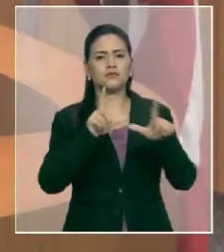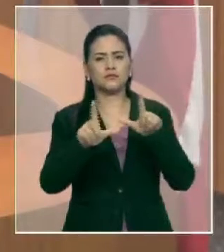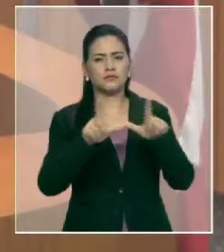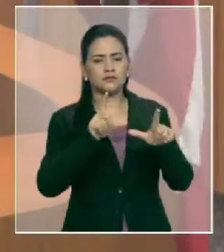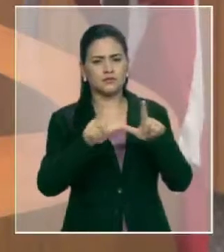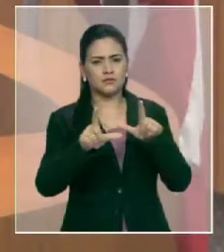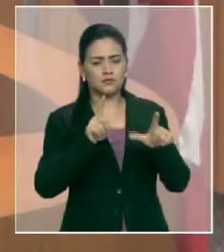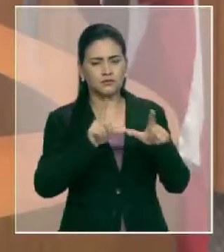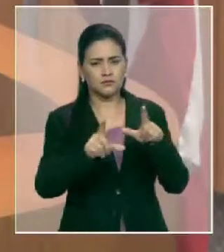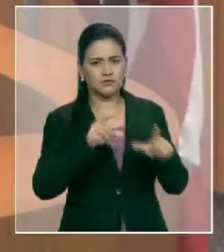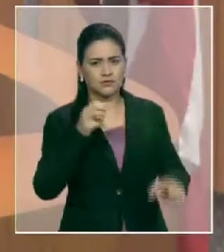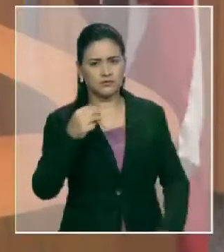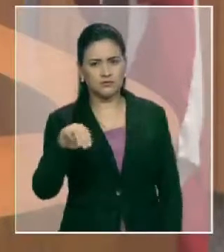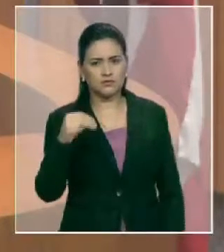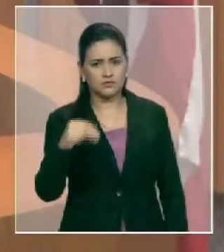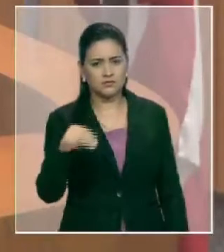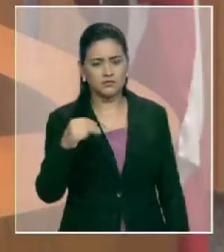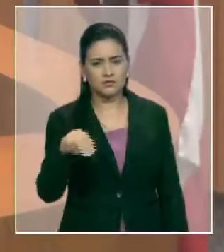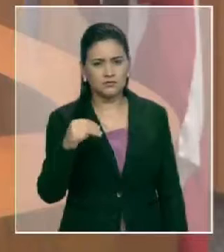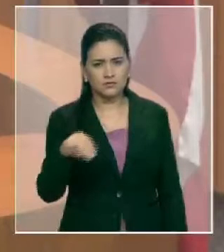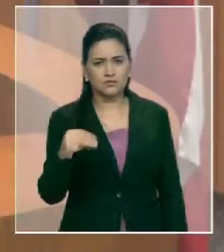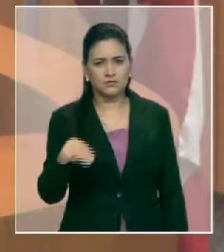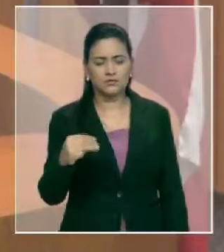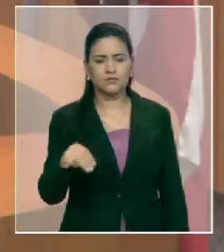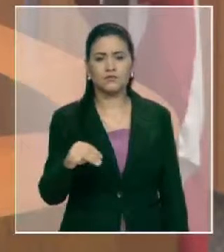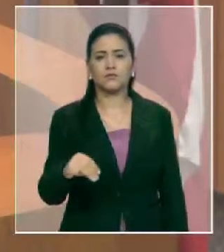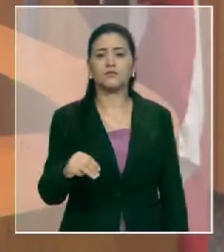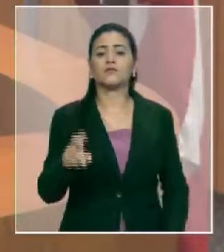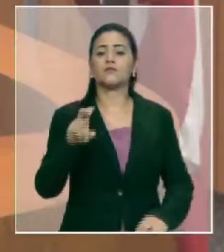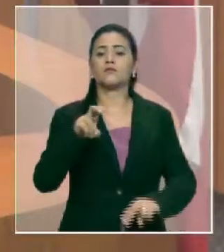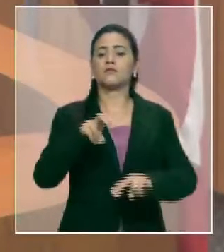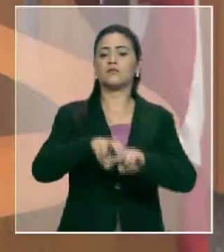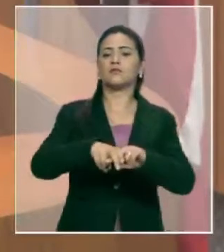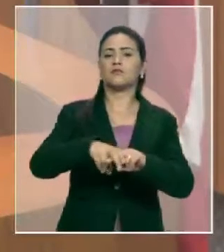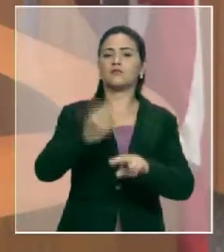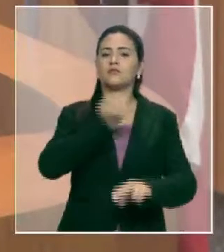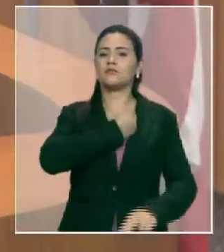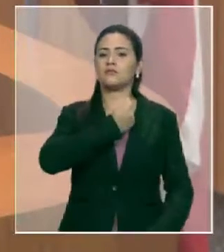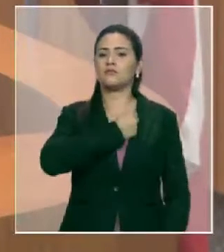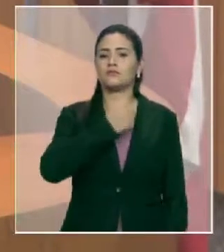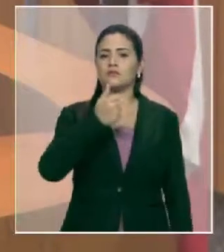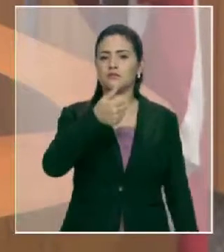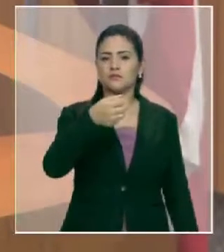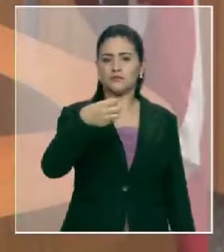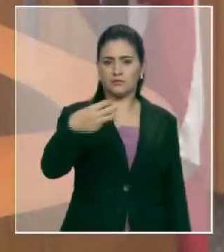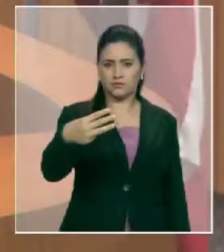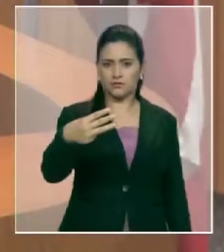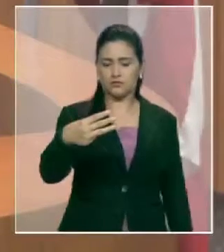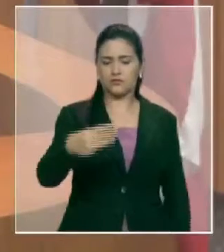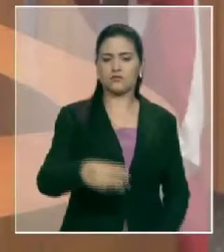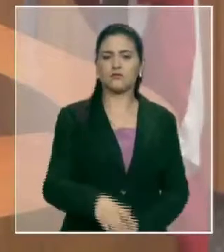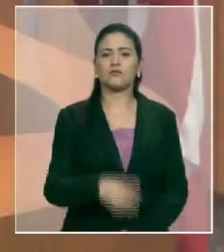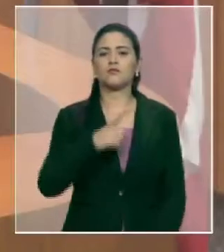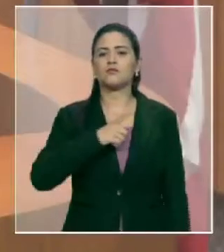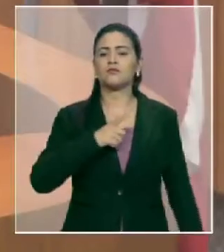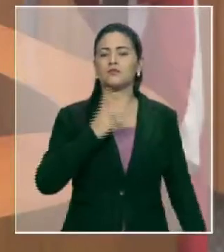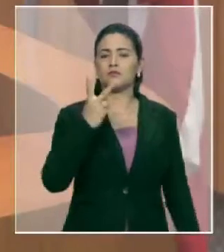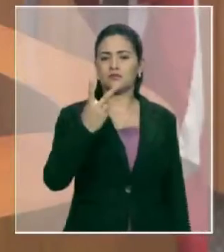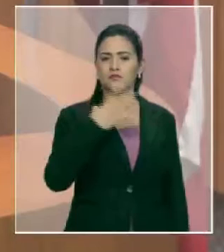naquela academia. Dona Mudoca deixou 2 filhos,